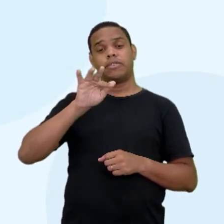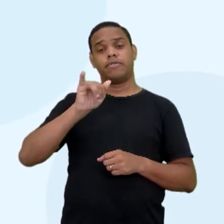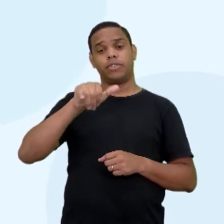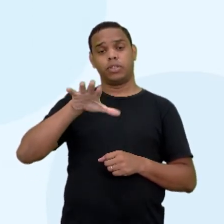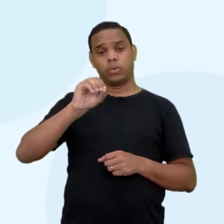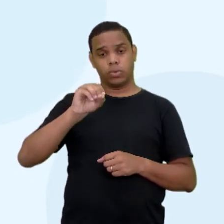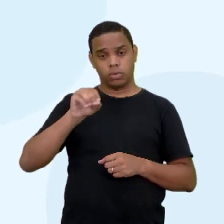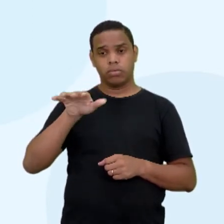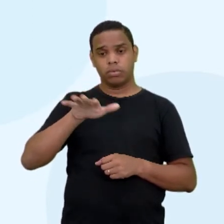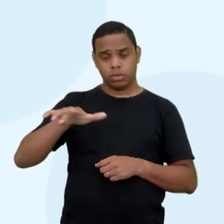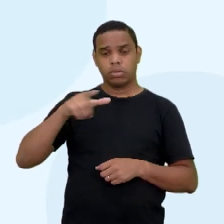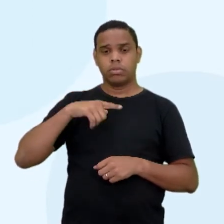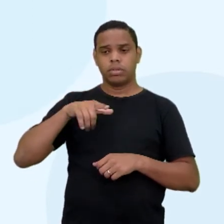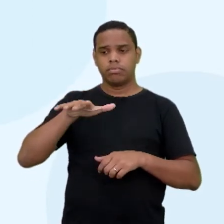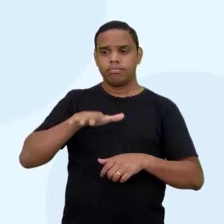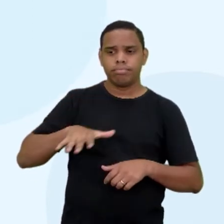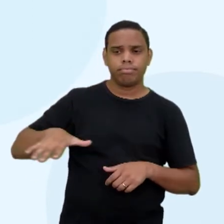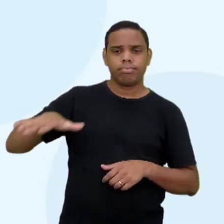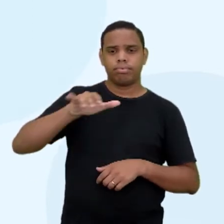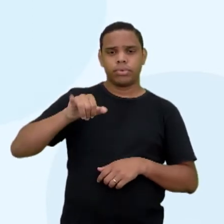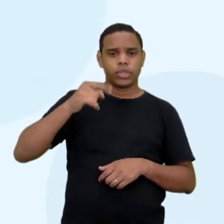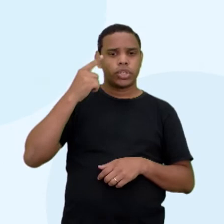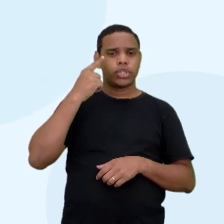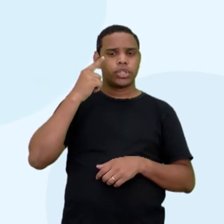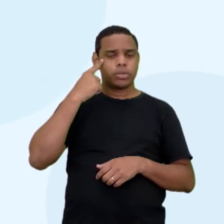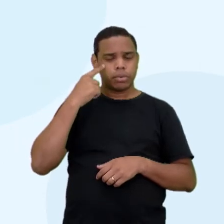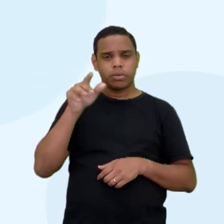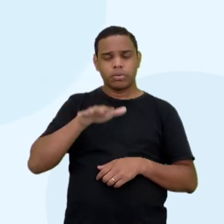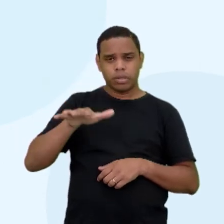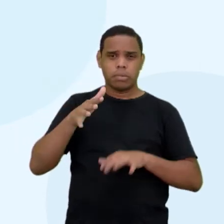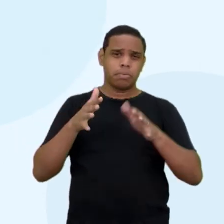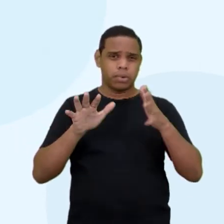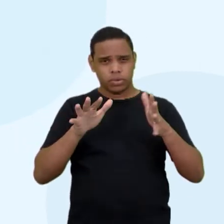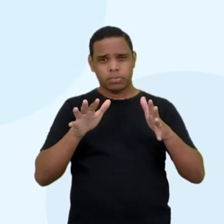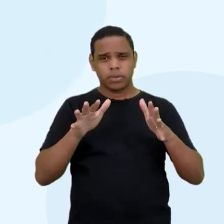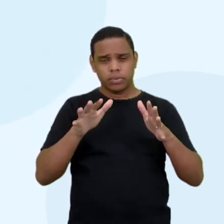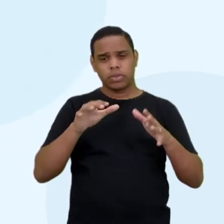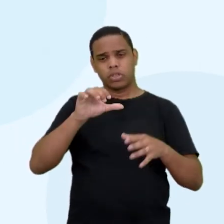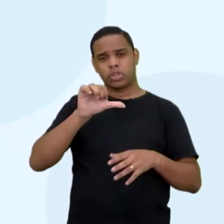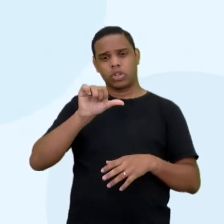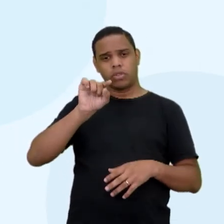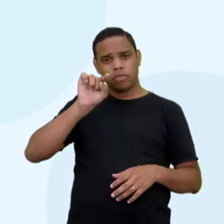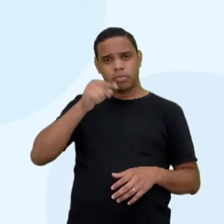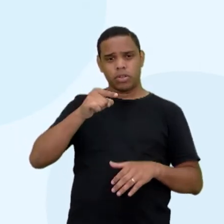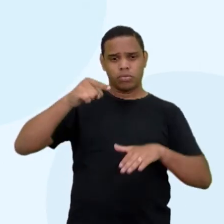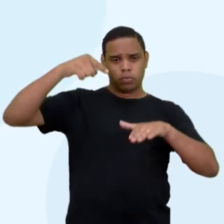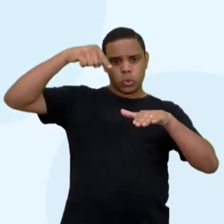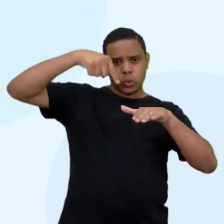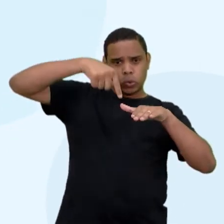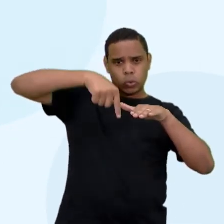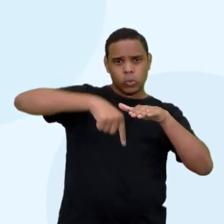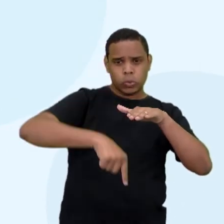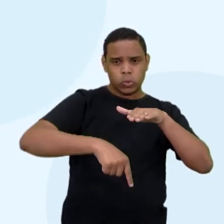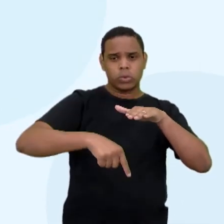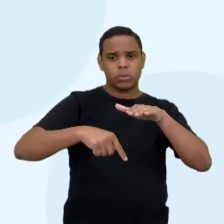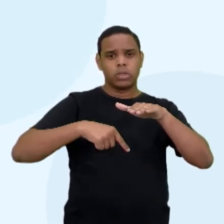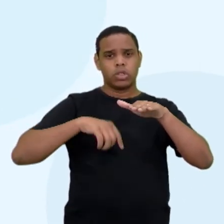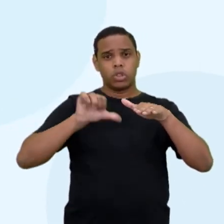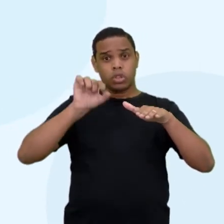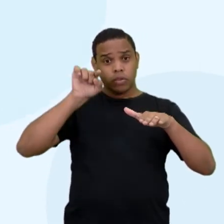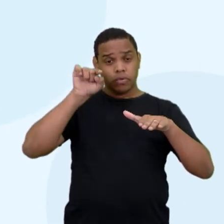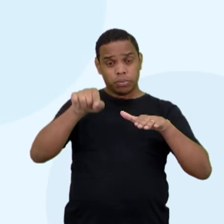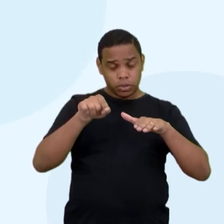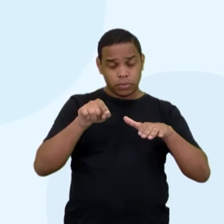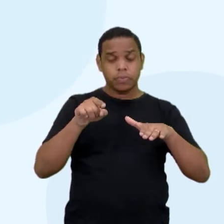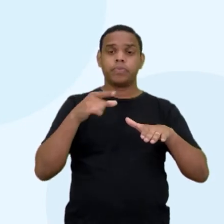né, por vários arquipélagos japoneses, né? E está mais ou menos aí a 9.000 metros de profundidade. Como eu falei para vocês,